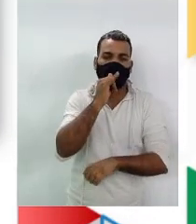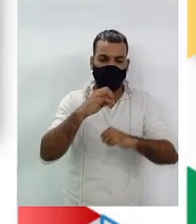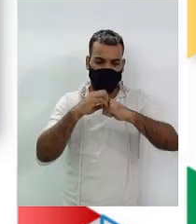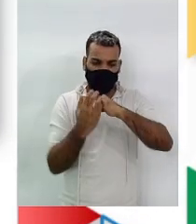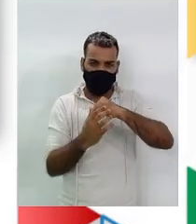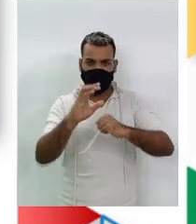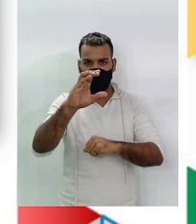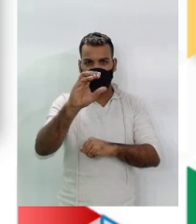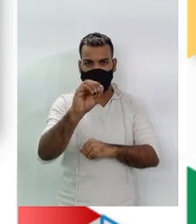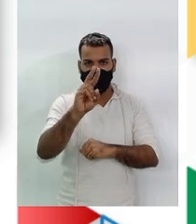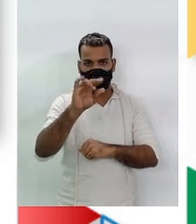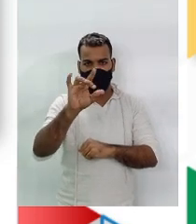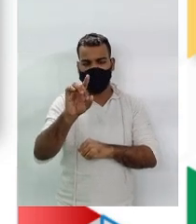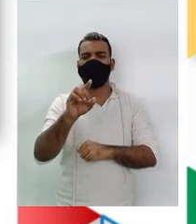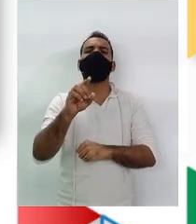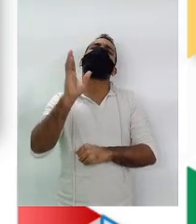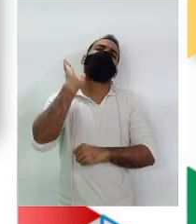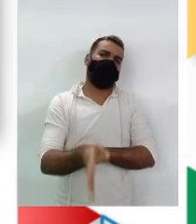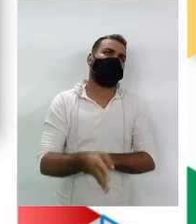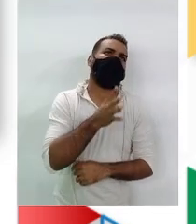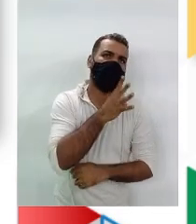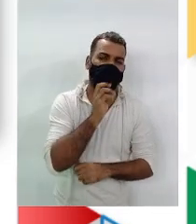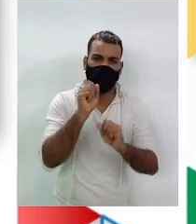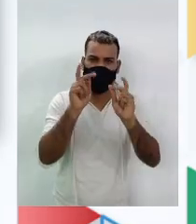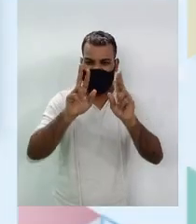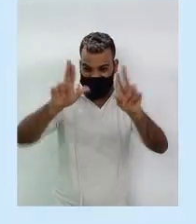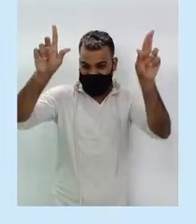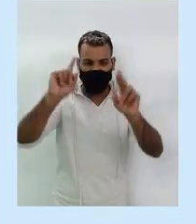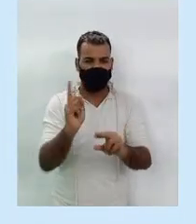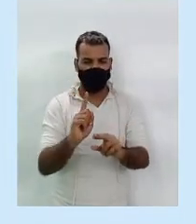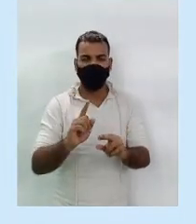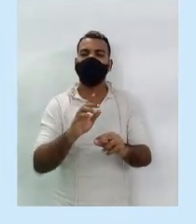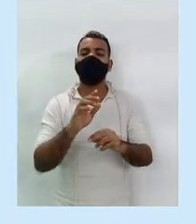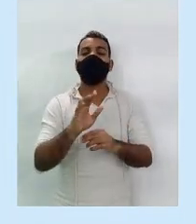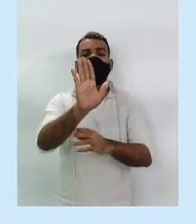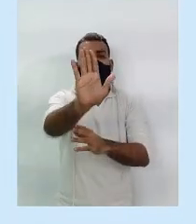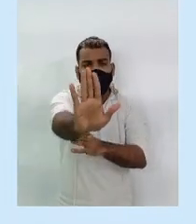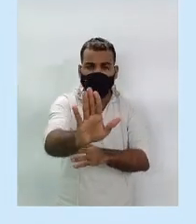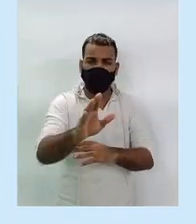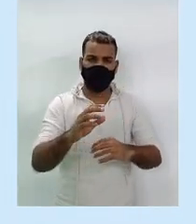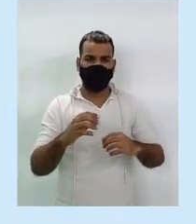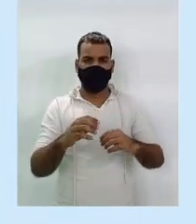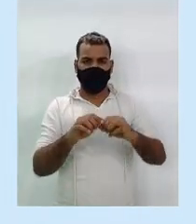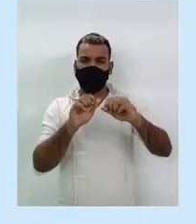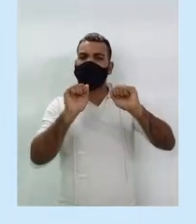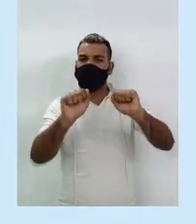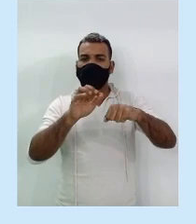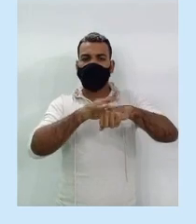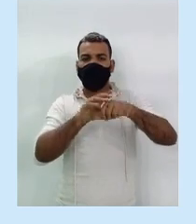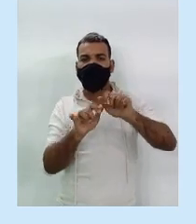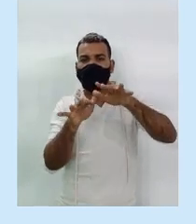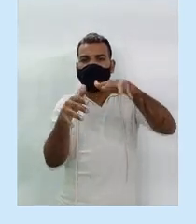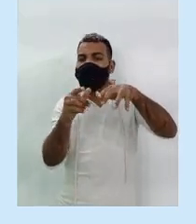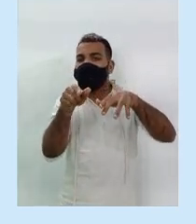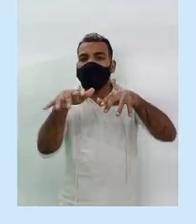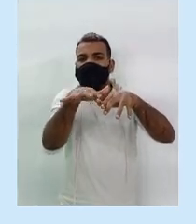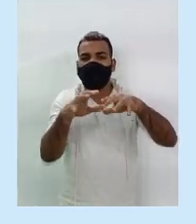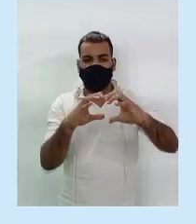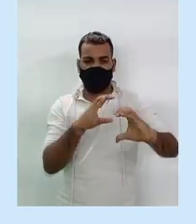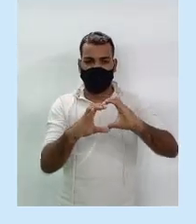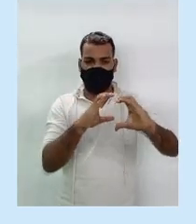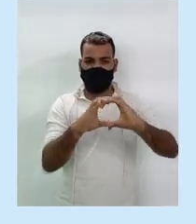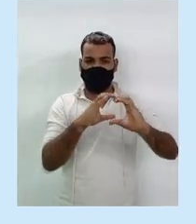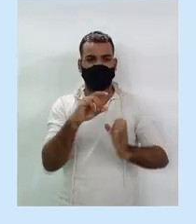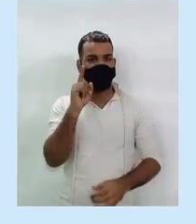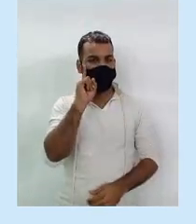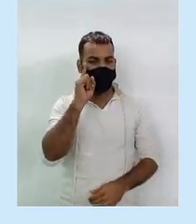não é algo inédito, mas você pode justamente falar da Covid, da pandemia, como os meios de comunicação